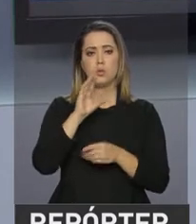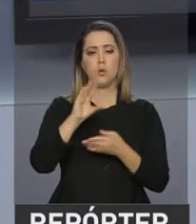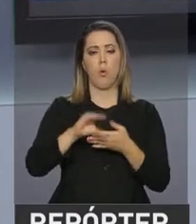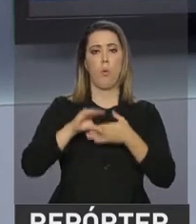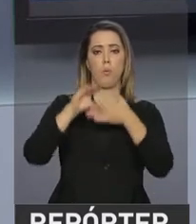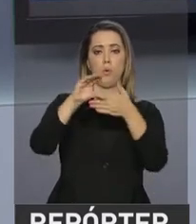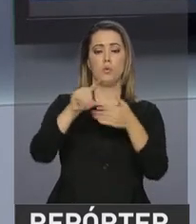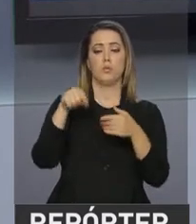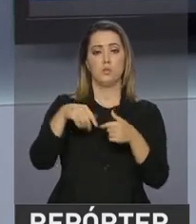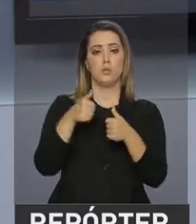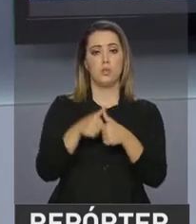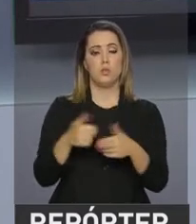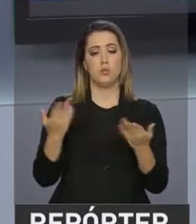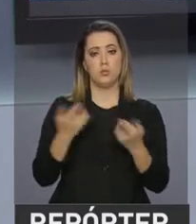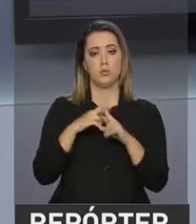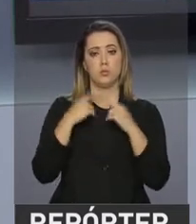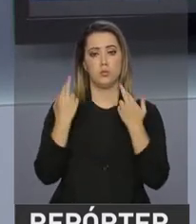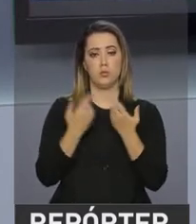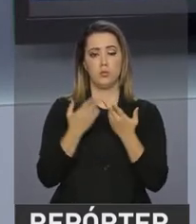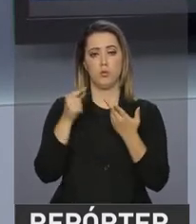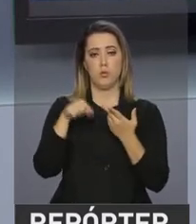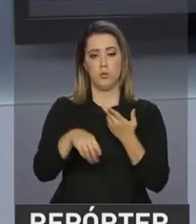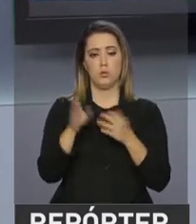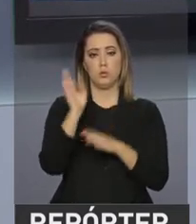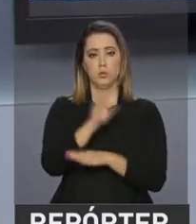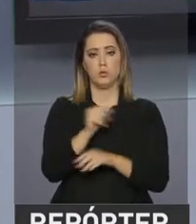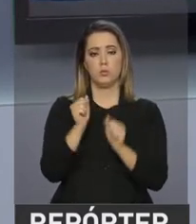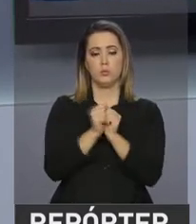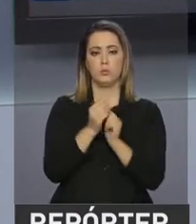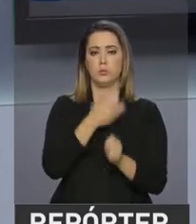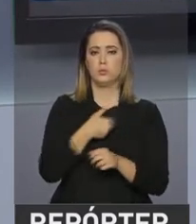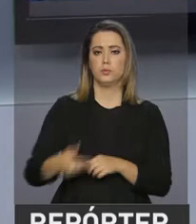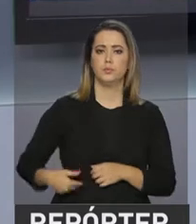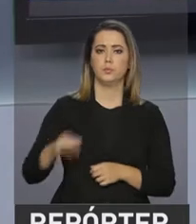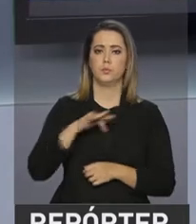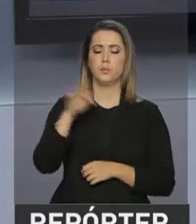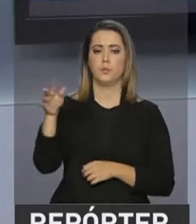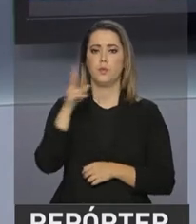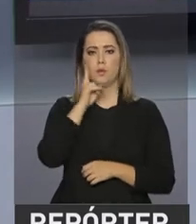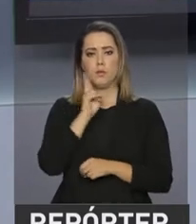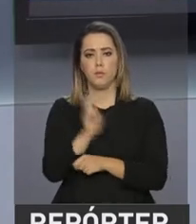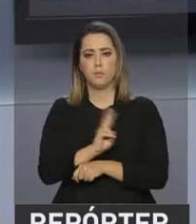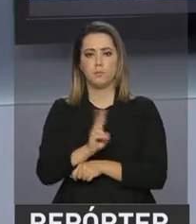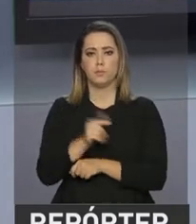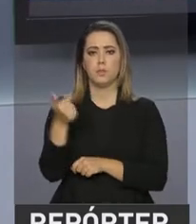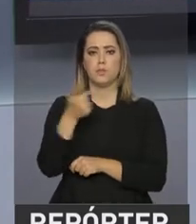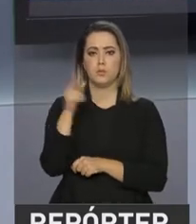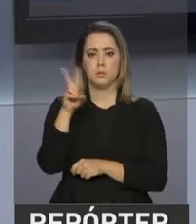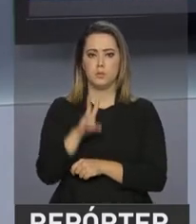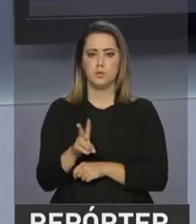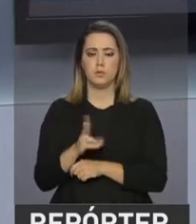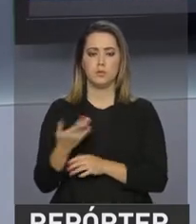reunido nesta tarde com autoridades do governo federal para avaliar e monitorar pela segunda vez a